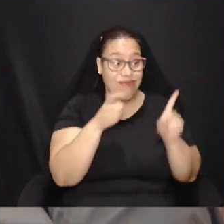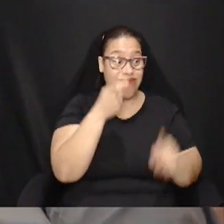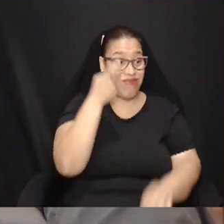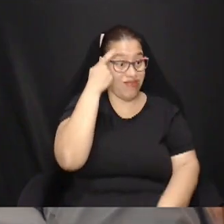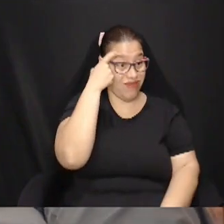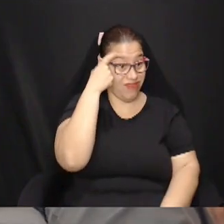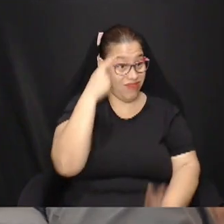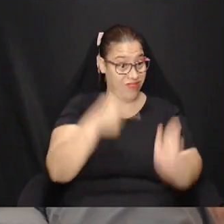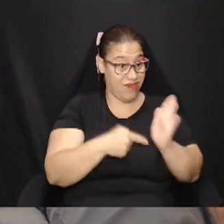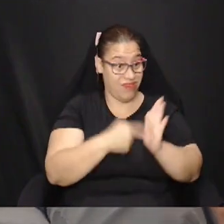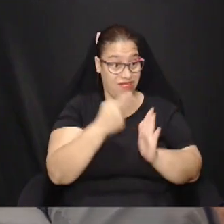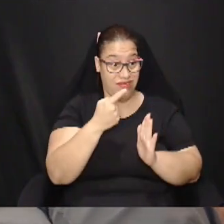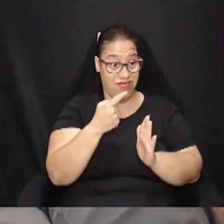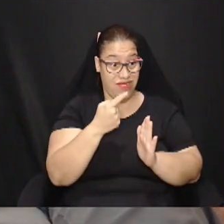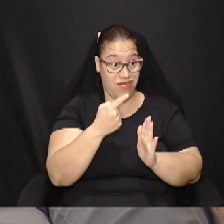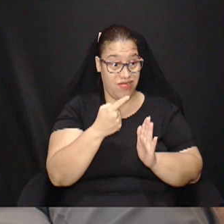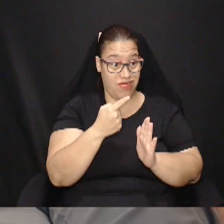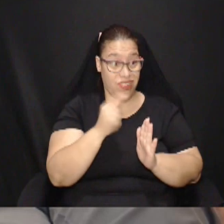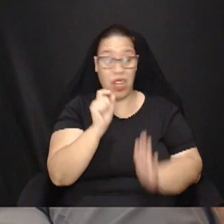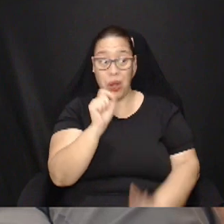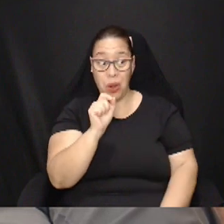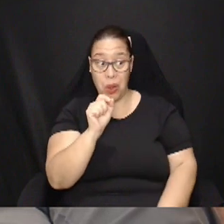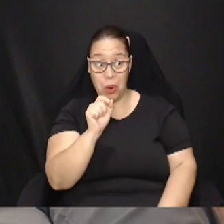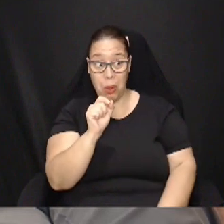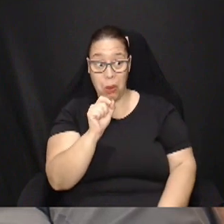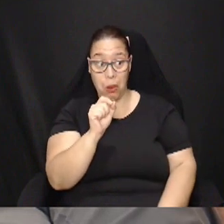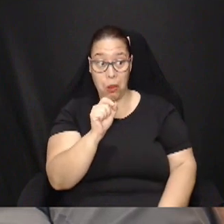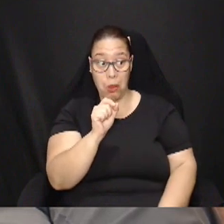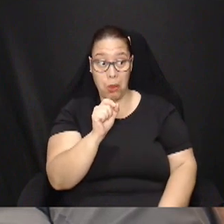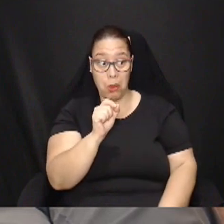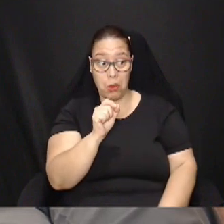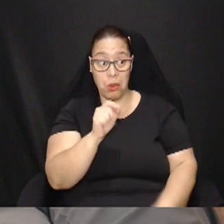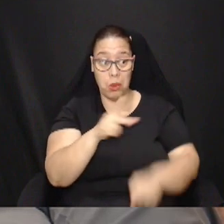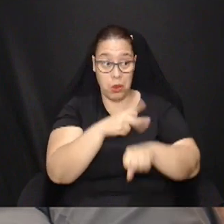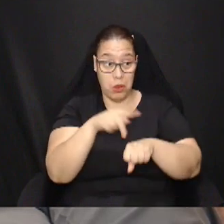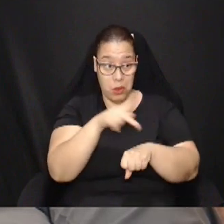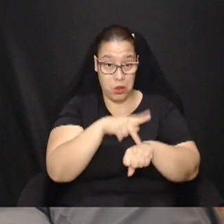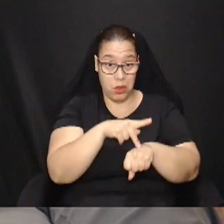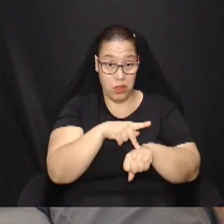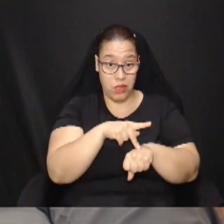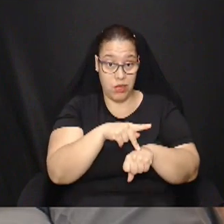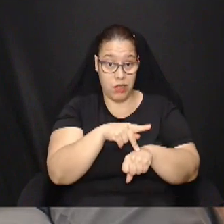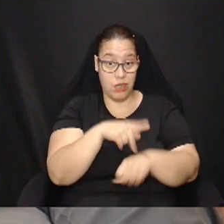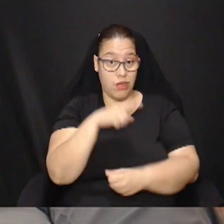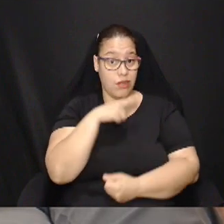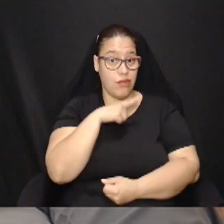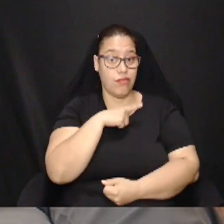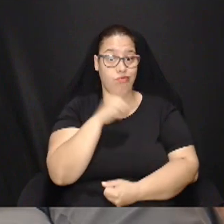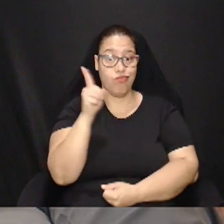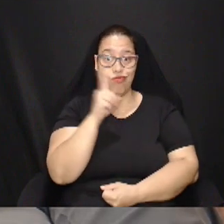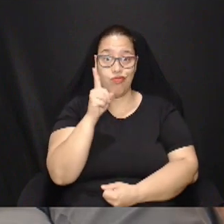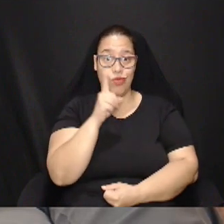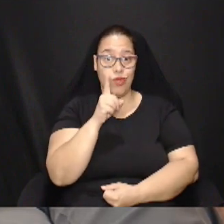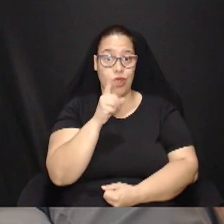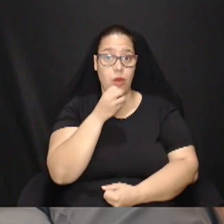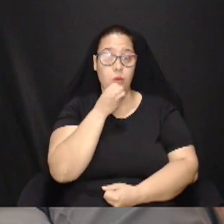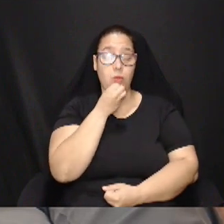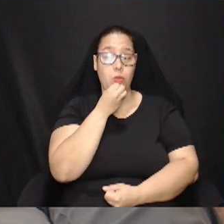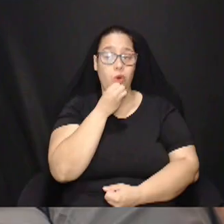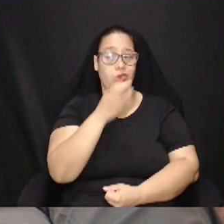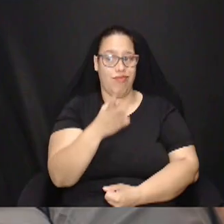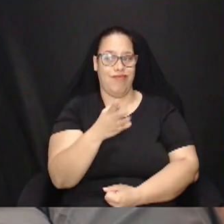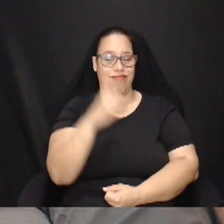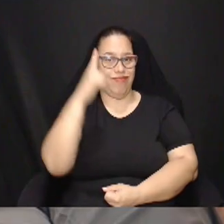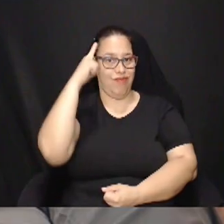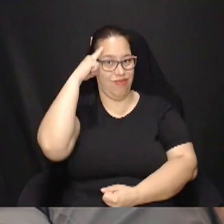cenário, né, do que a maior parte do país hoje recebe, não é o suficiente para que essa decisão possa